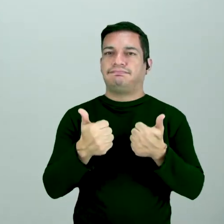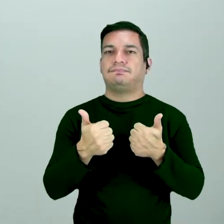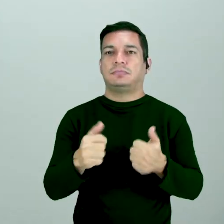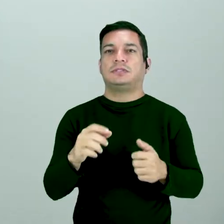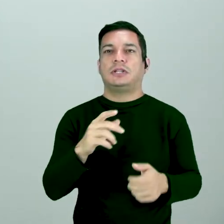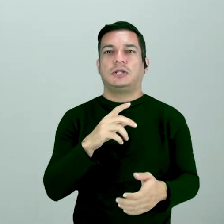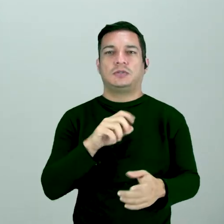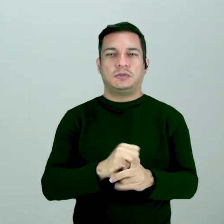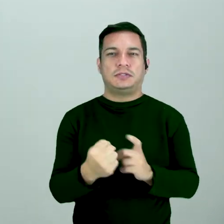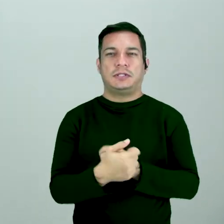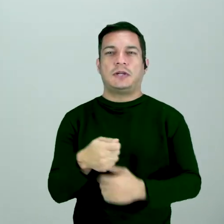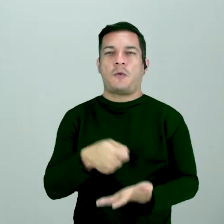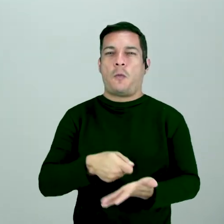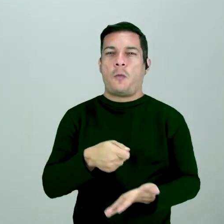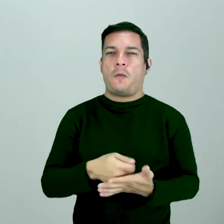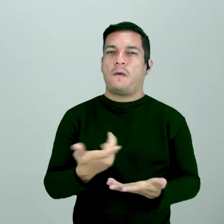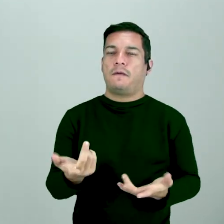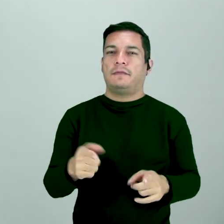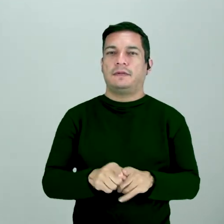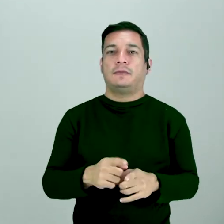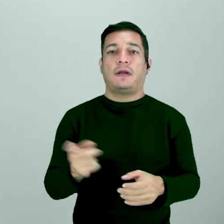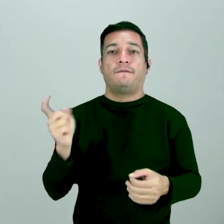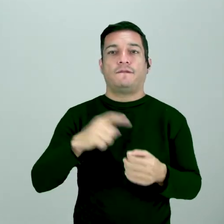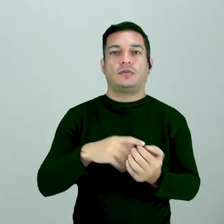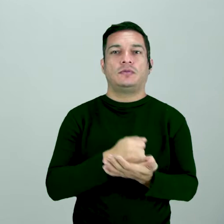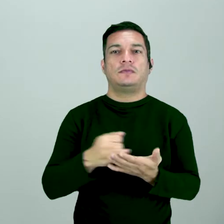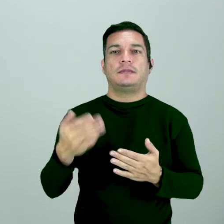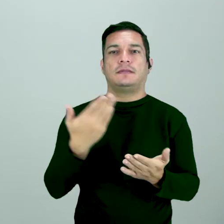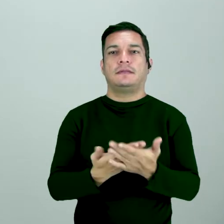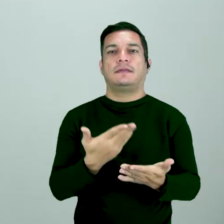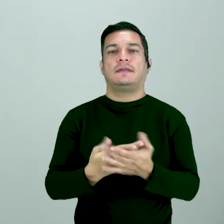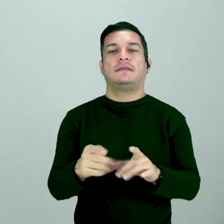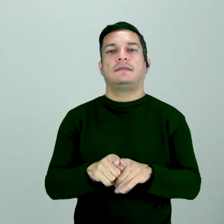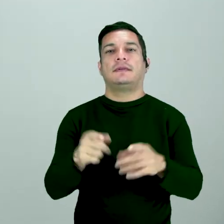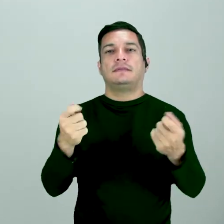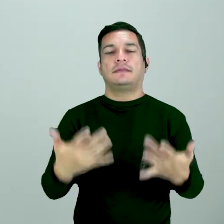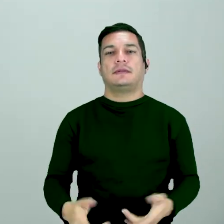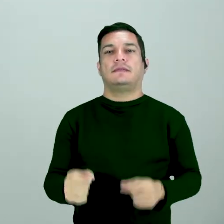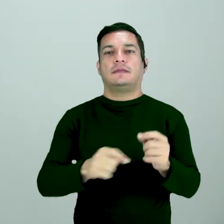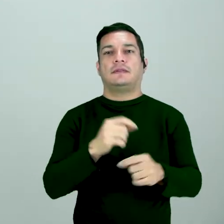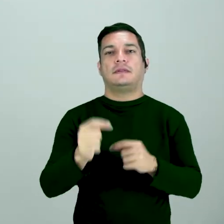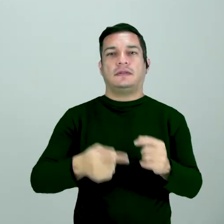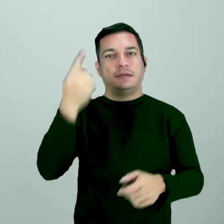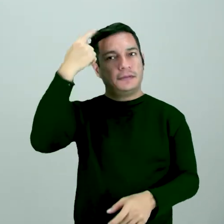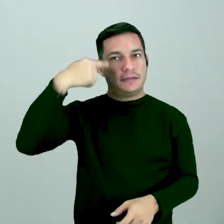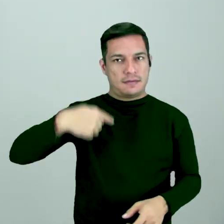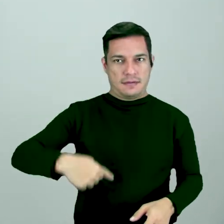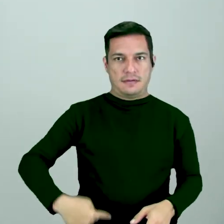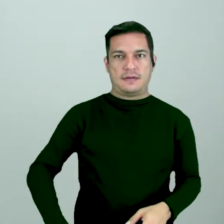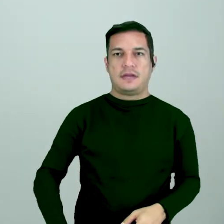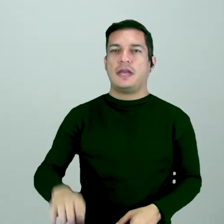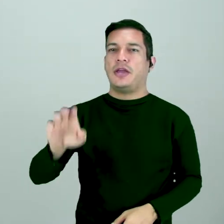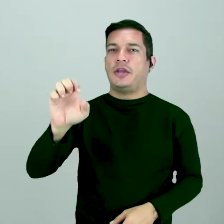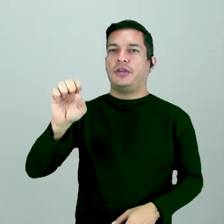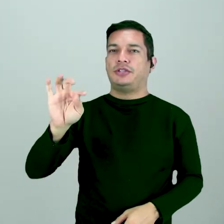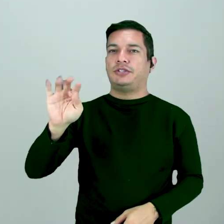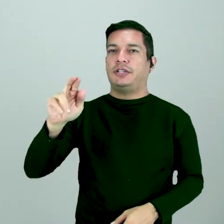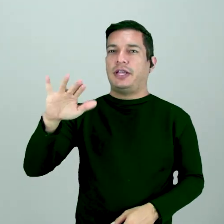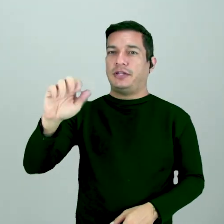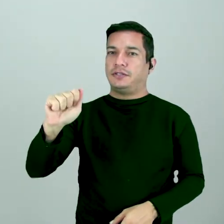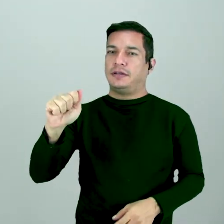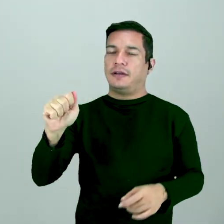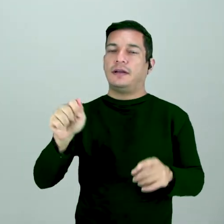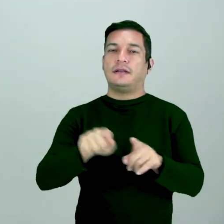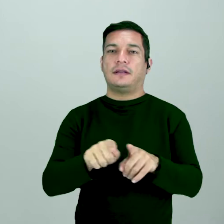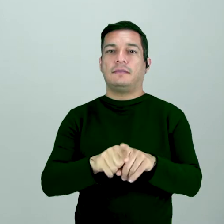sociedade exige, né? Aí, voltando lá no início da nossa aula, né, onde nós falávamos de estética e talento, esses padrões sociais,